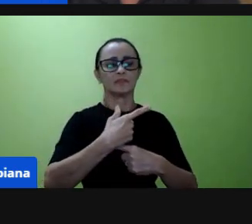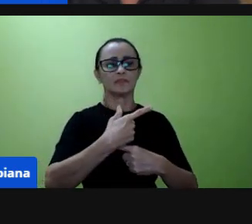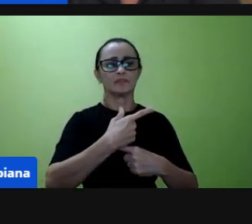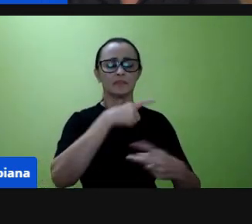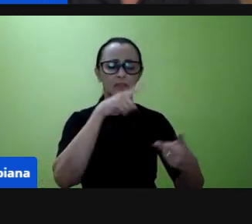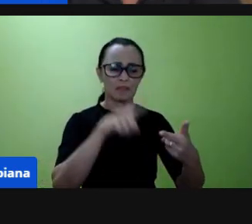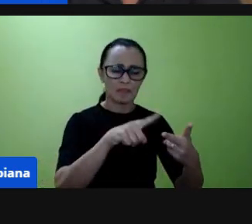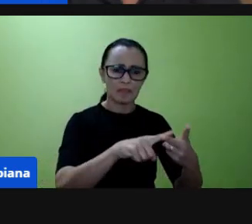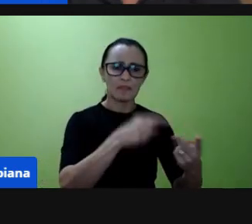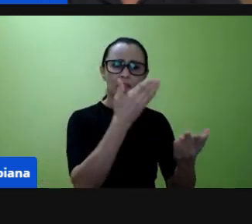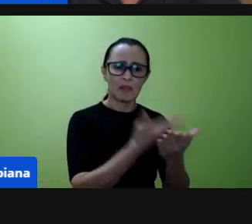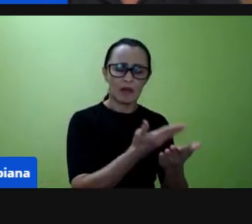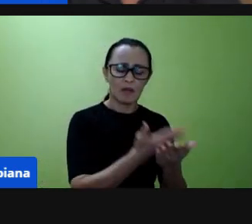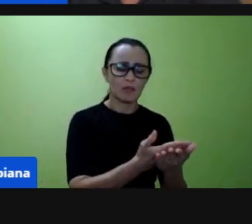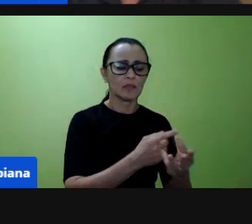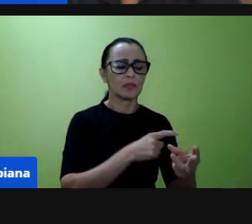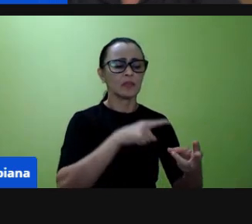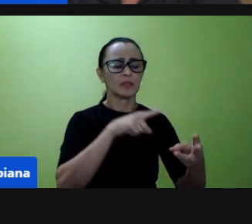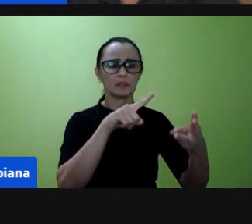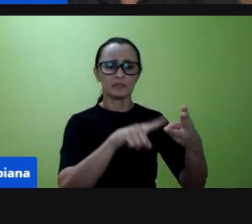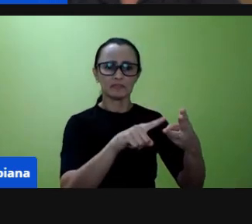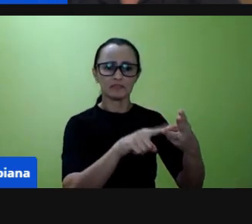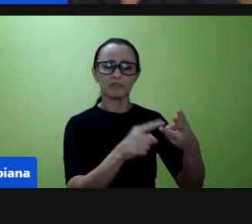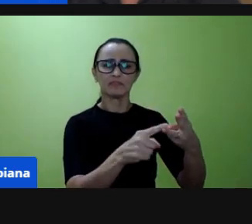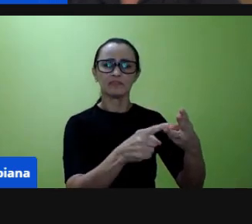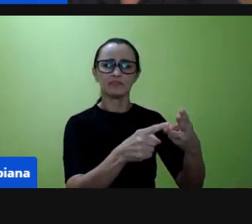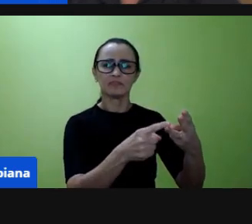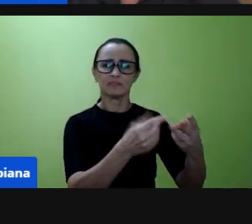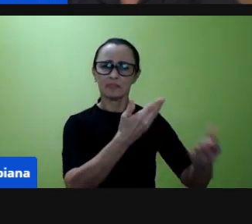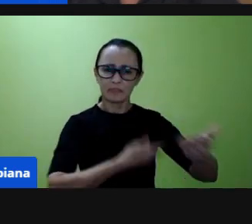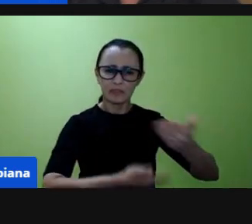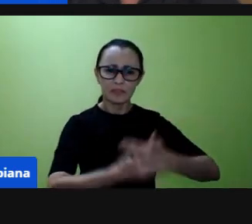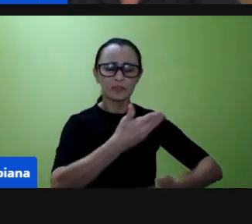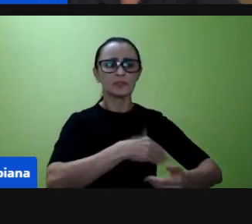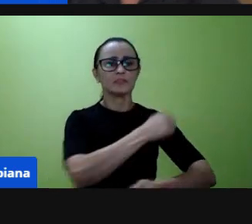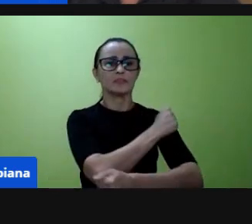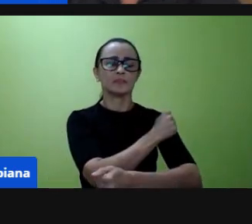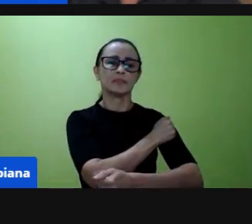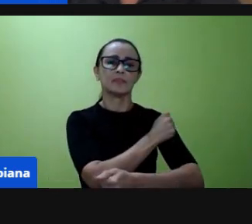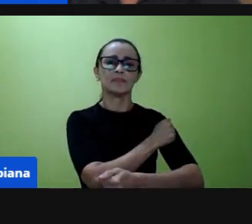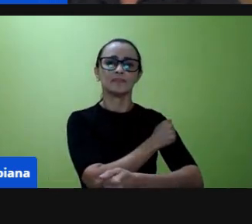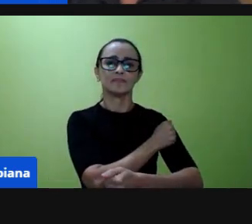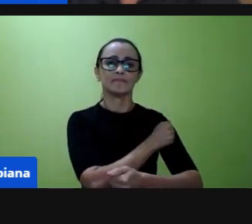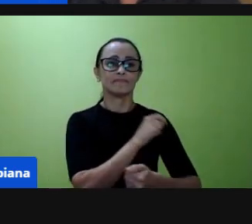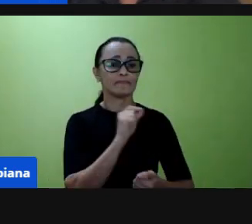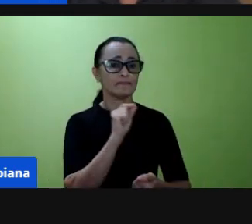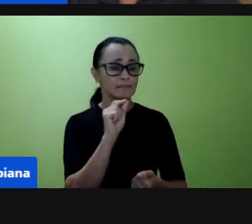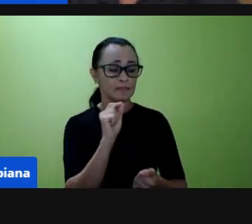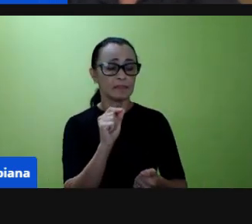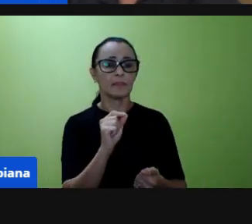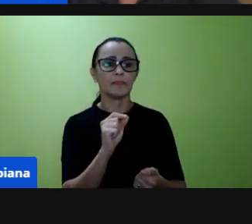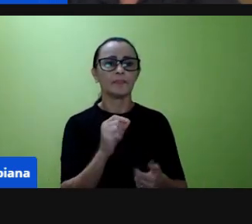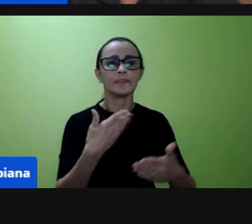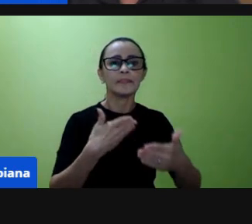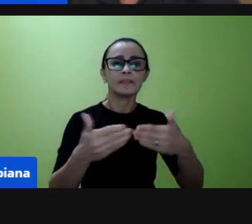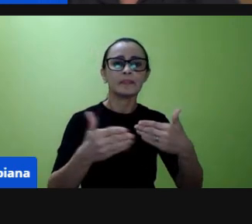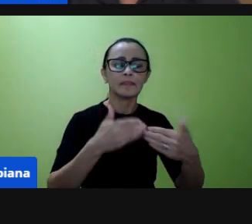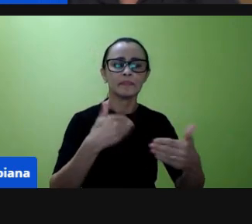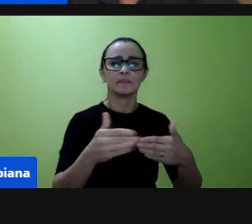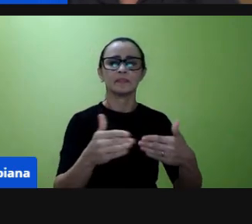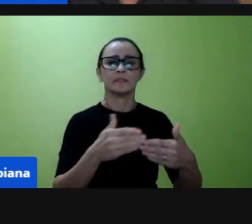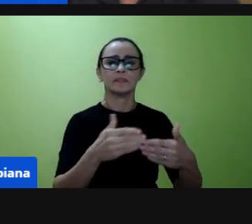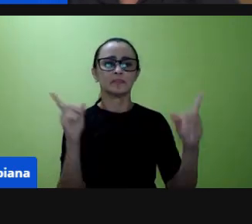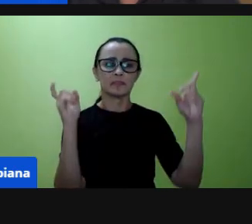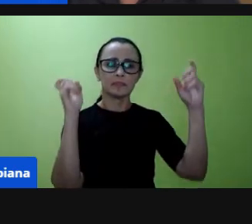palavras junto com os alunos, nós trocamos. Então, ao que pese todas as dificuldades que esse momento pandêmico,